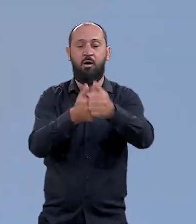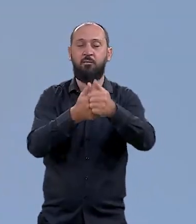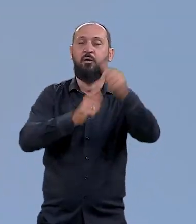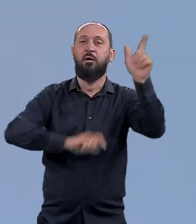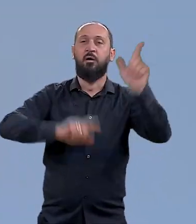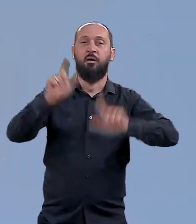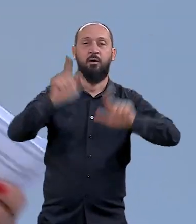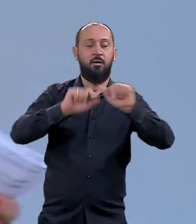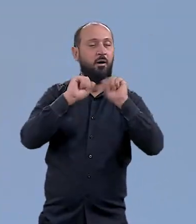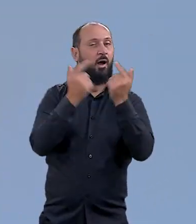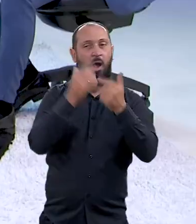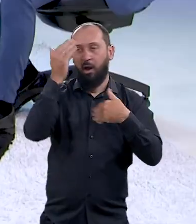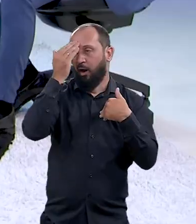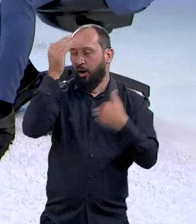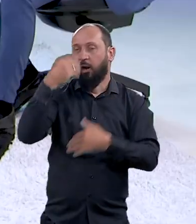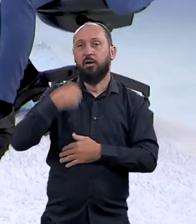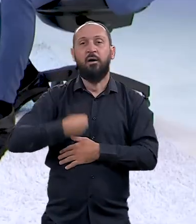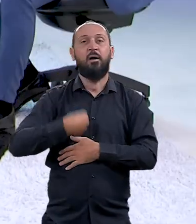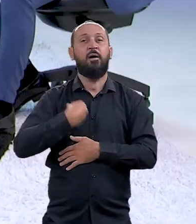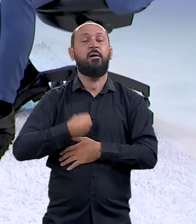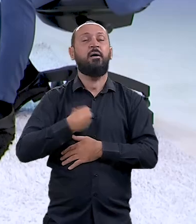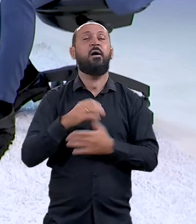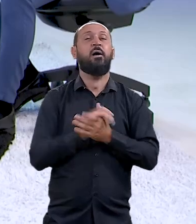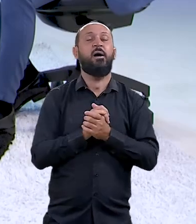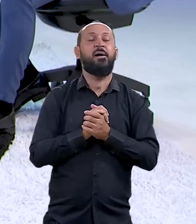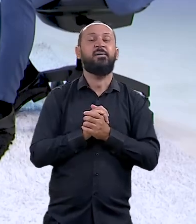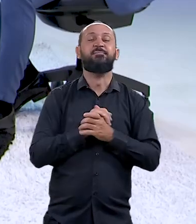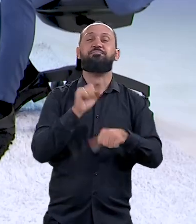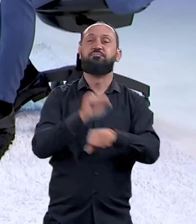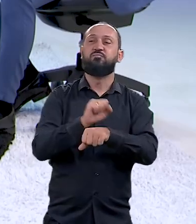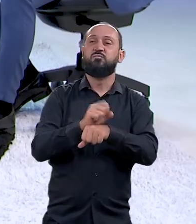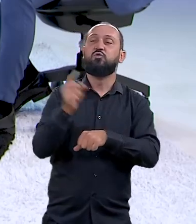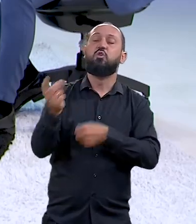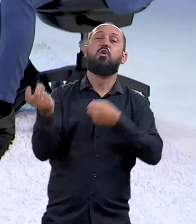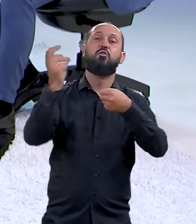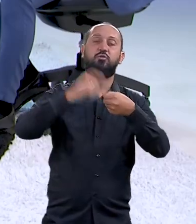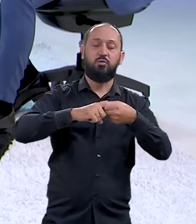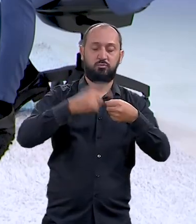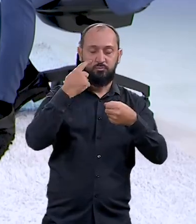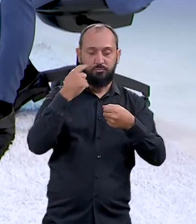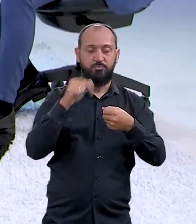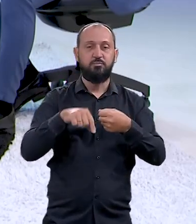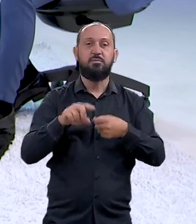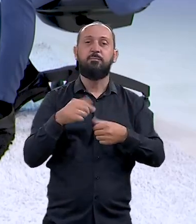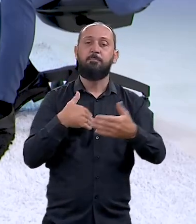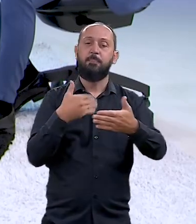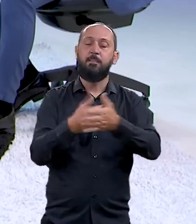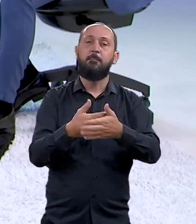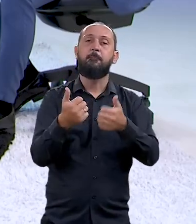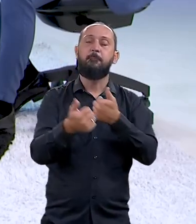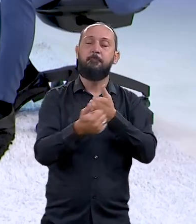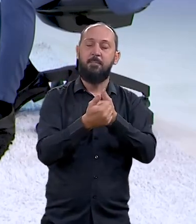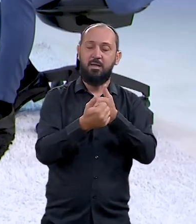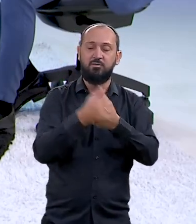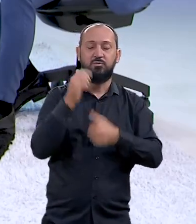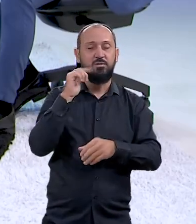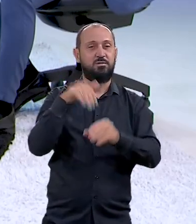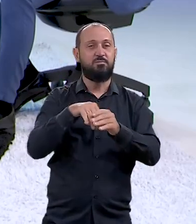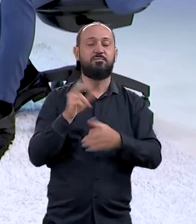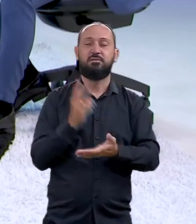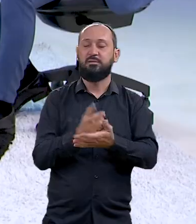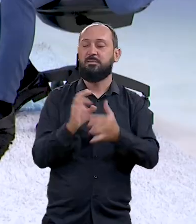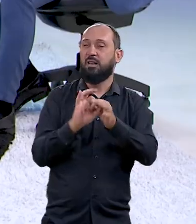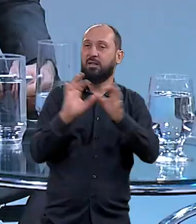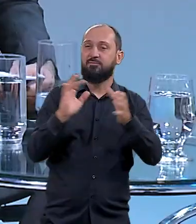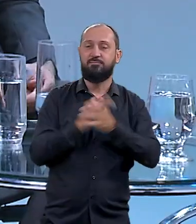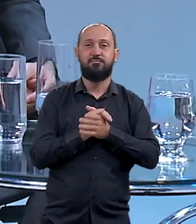TV Assembleia. Eu agradeço a sua participação, doutor, e já aguardamos a sua volta ao nosso programa em breve, nas próximas eleições. É isso aí. Obrigado, sempre